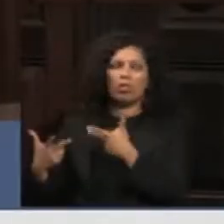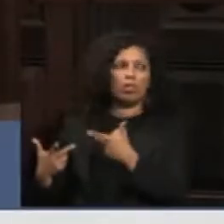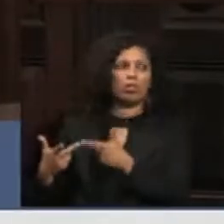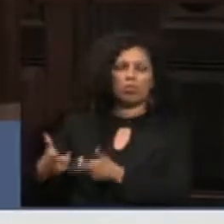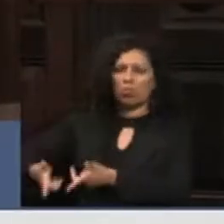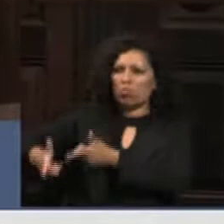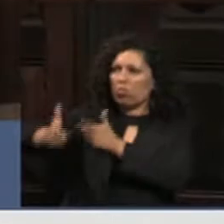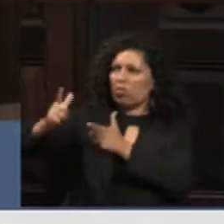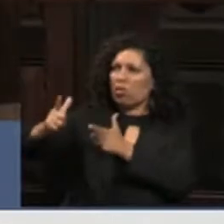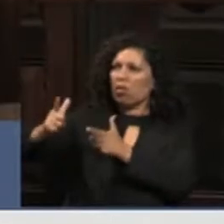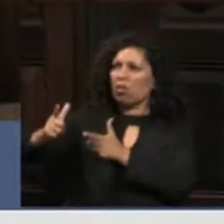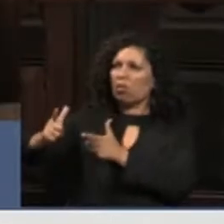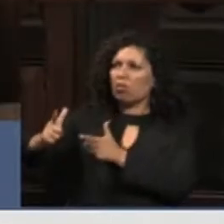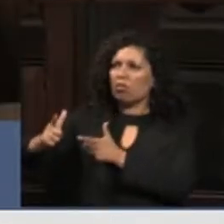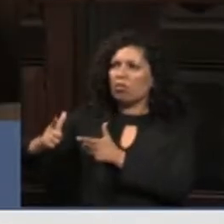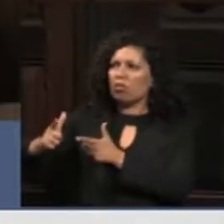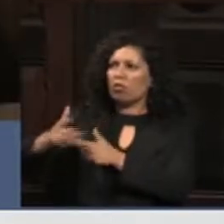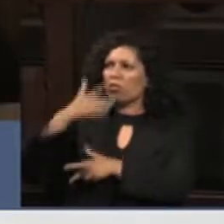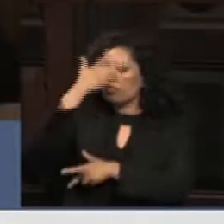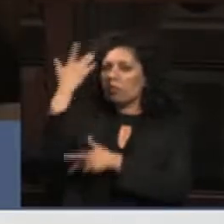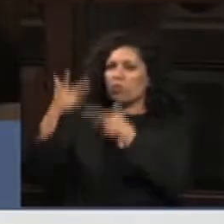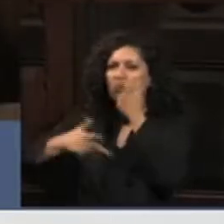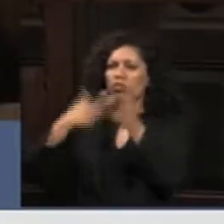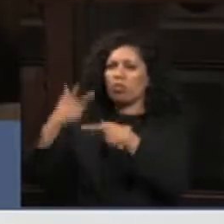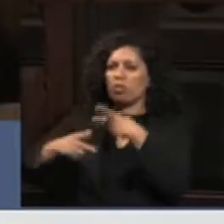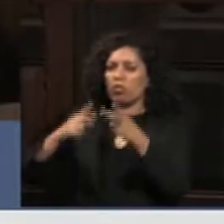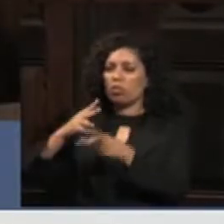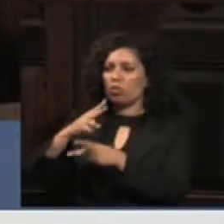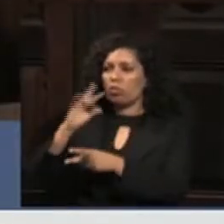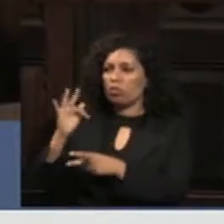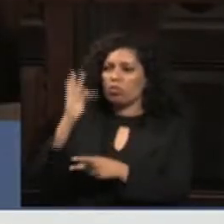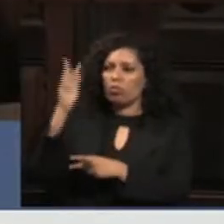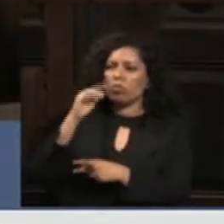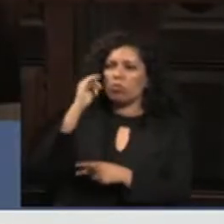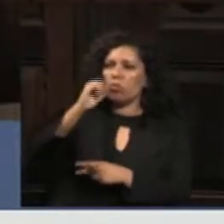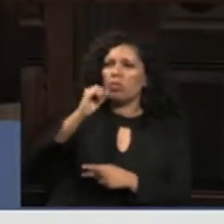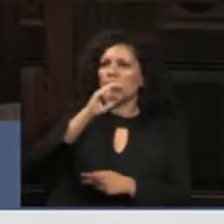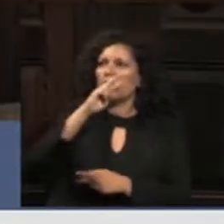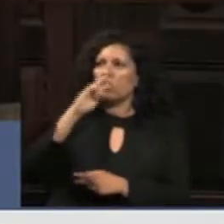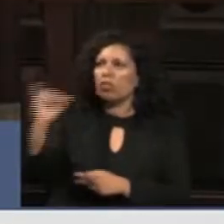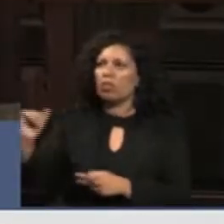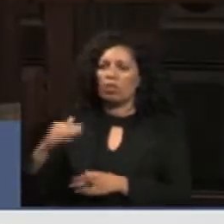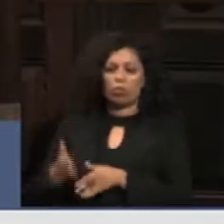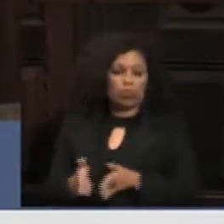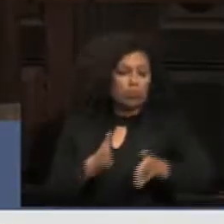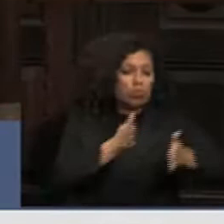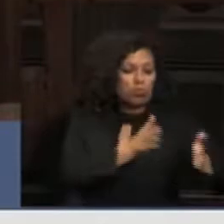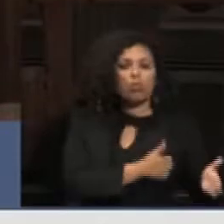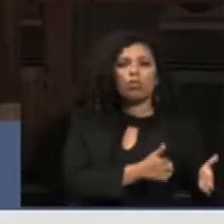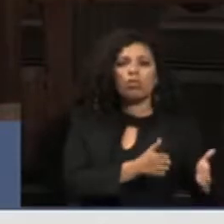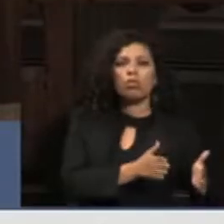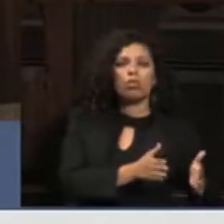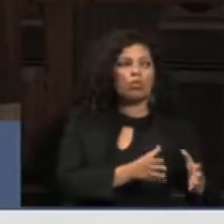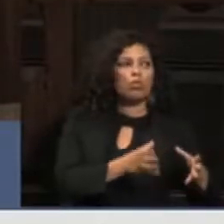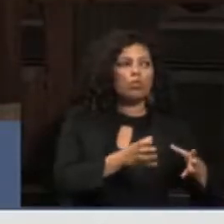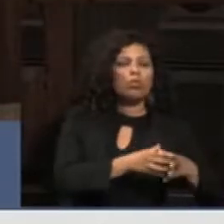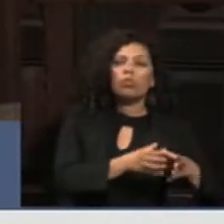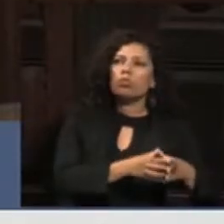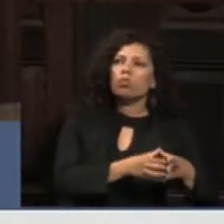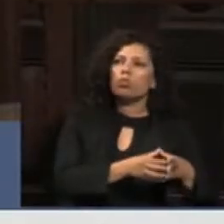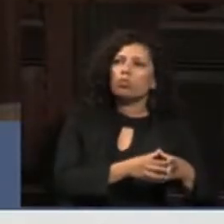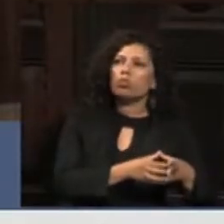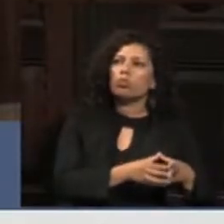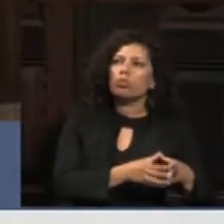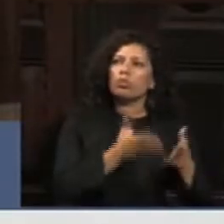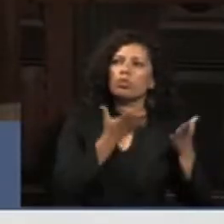armas, das ameaças de morte. Do outro lado, nós temos a tentativa